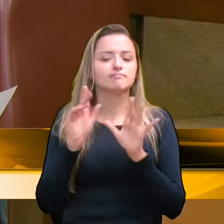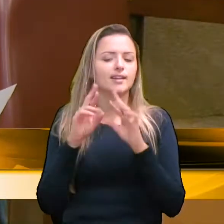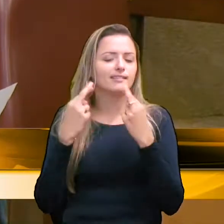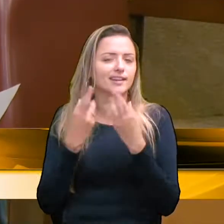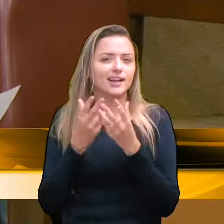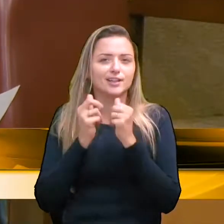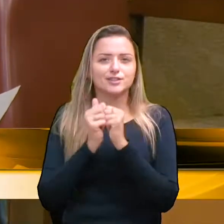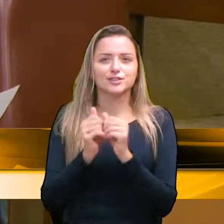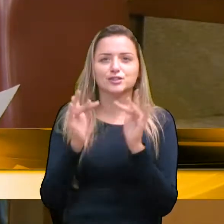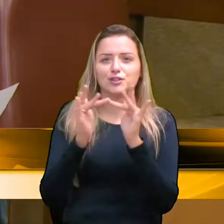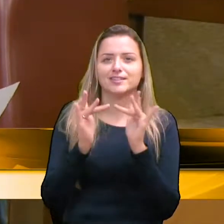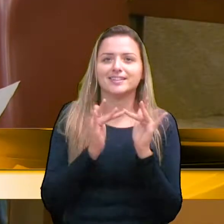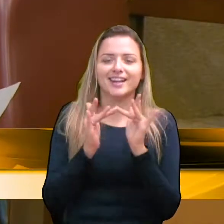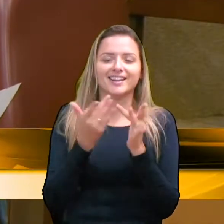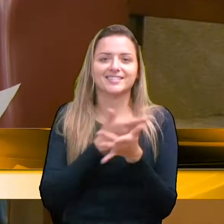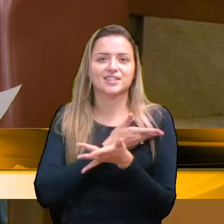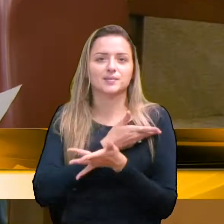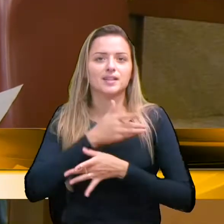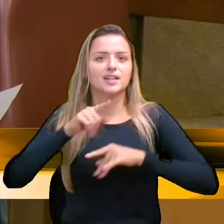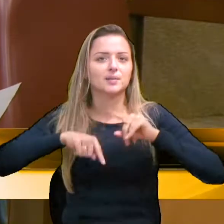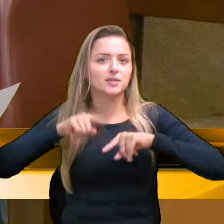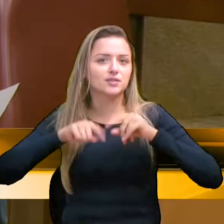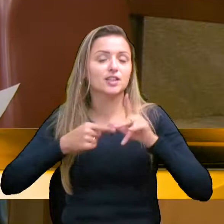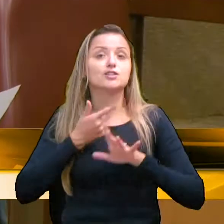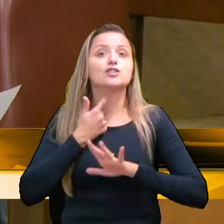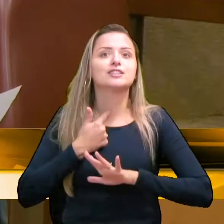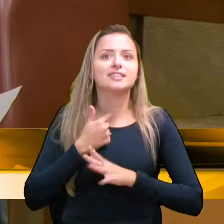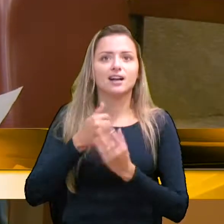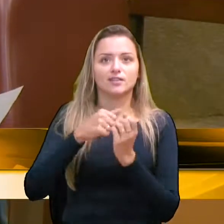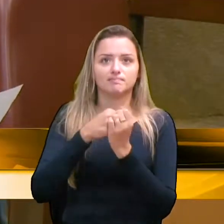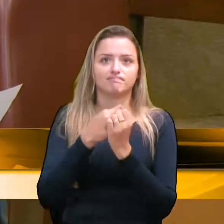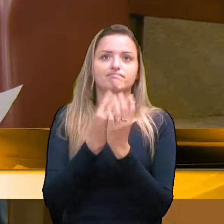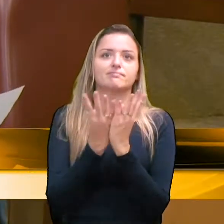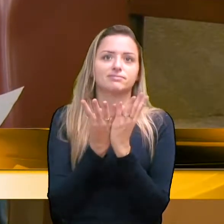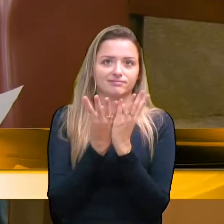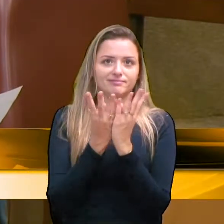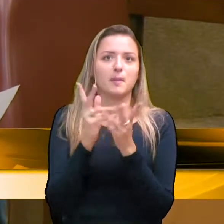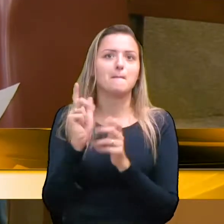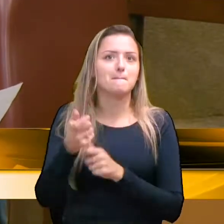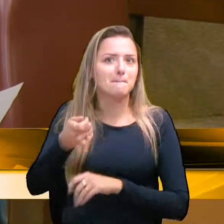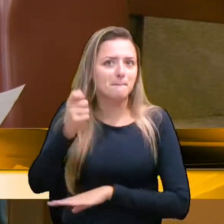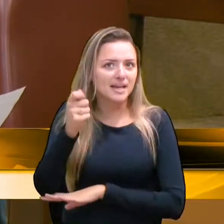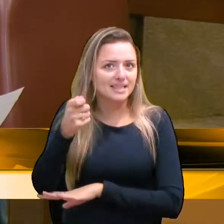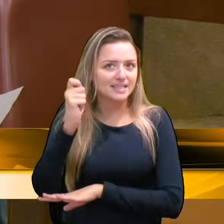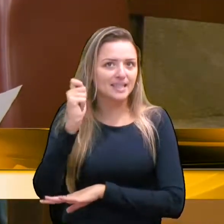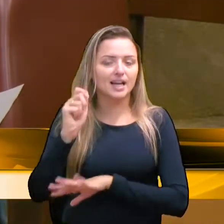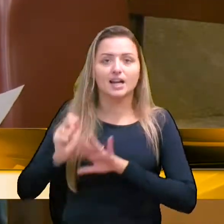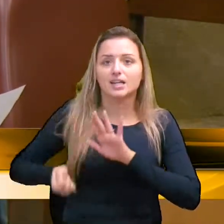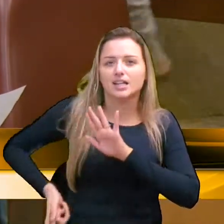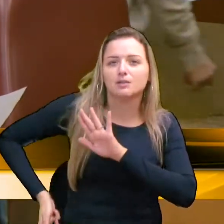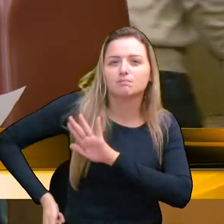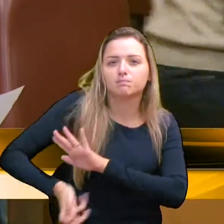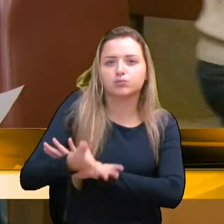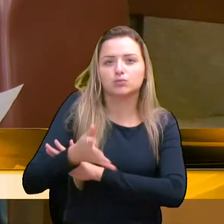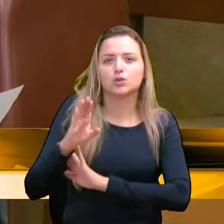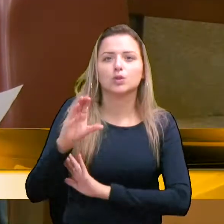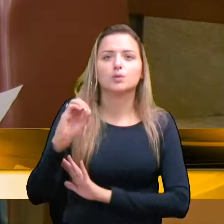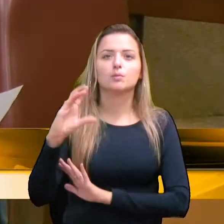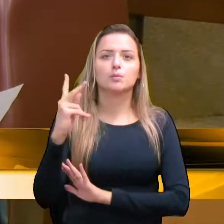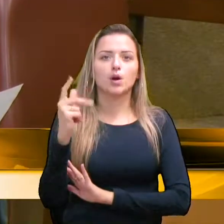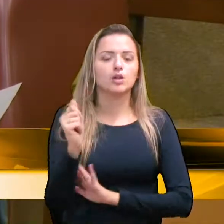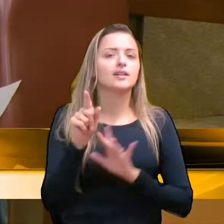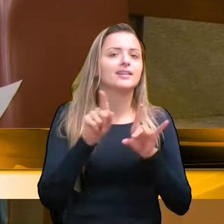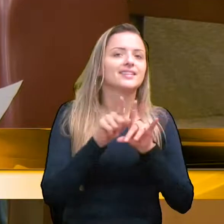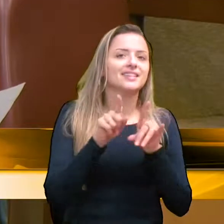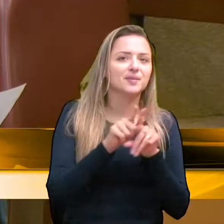amigos para suas atividades favoritas, como jogo de cartas, pescaria e bocha, e muitas vezes em